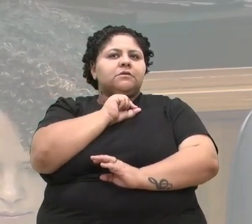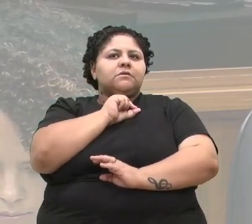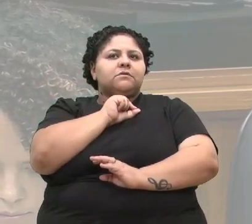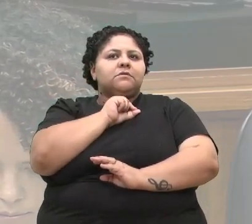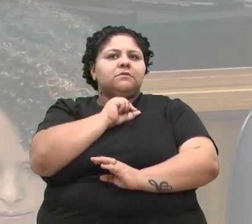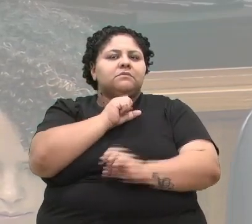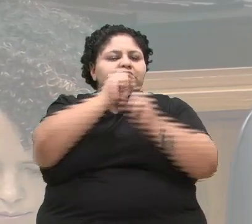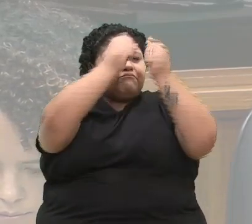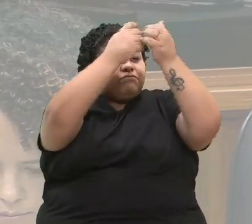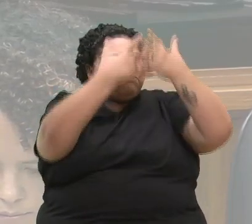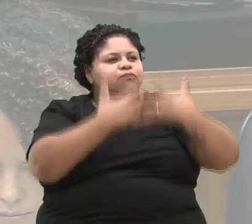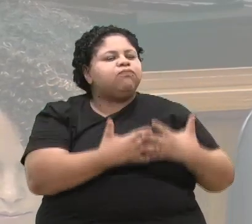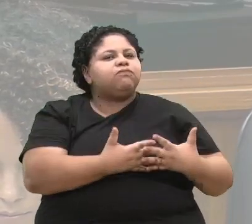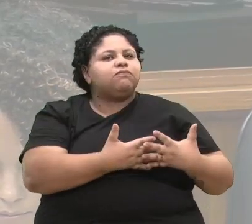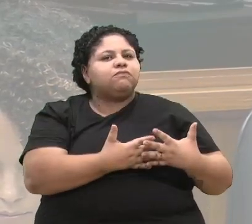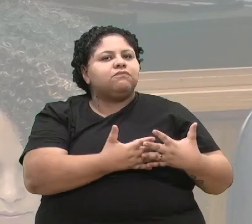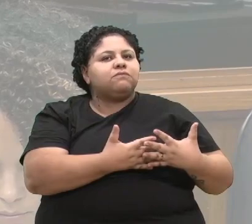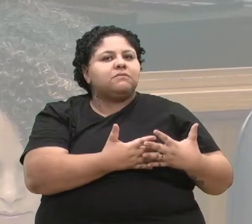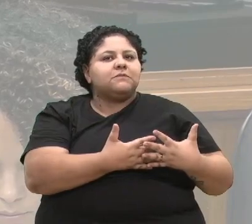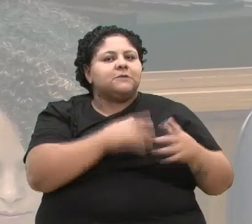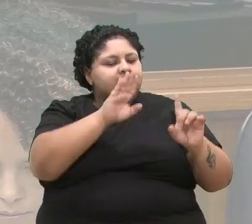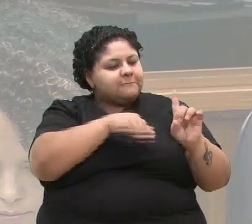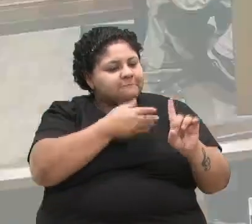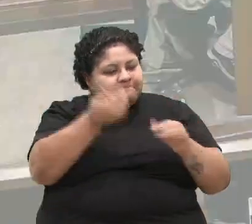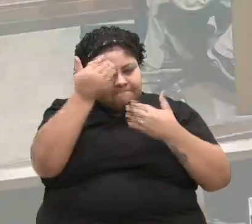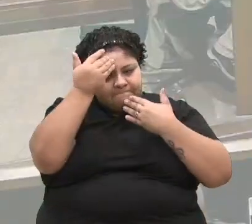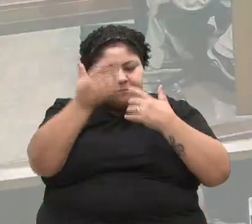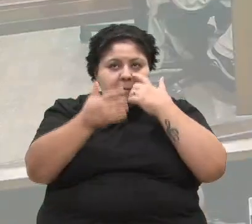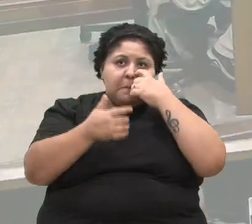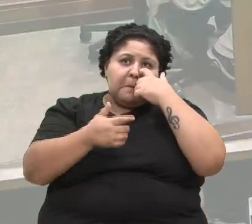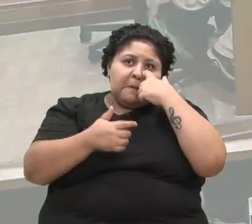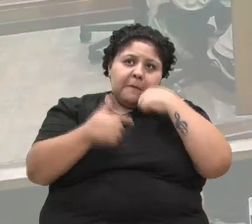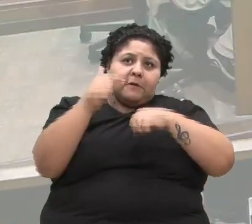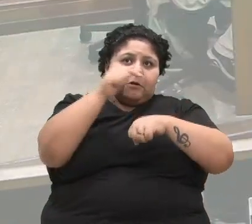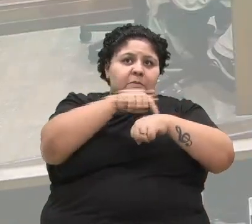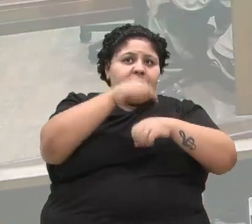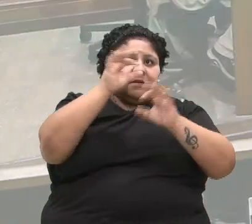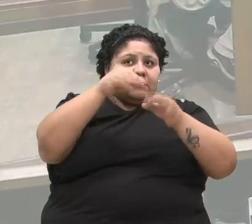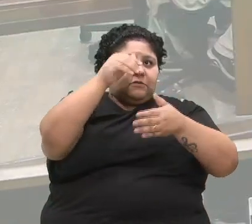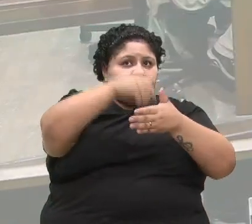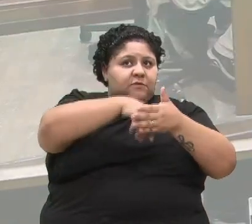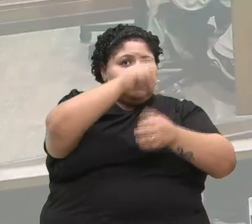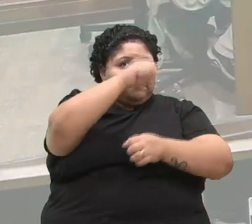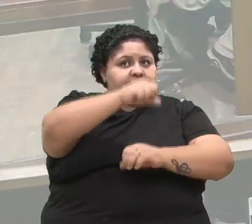justificada, né, dessa honraria. Obrigado. No momento oportuno, voto sim, logicamente.